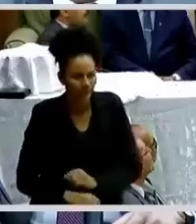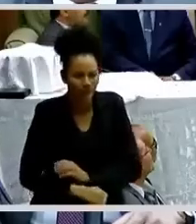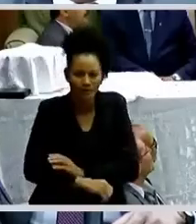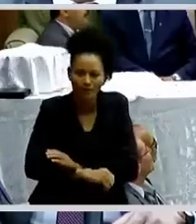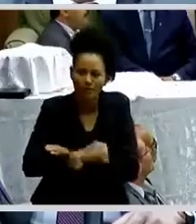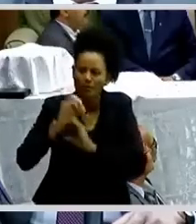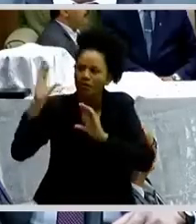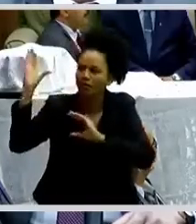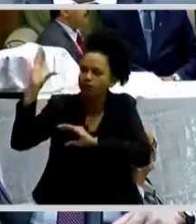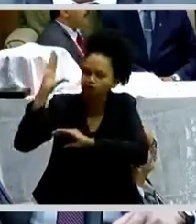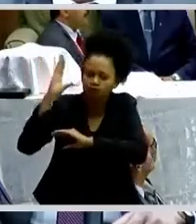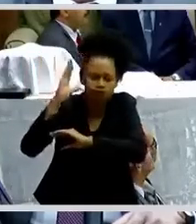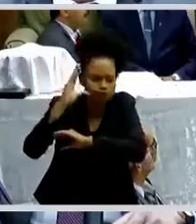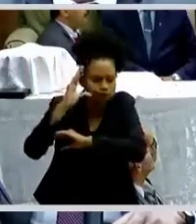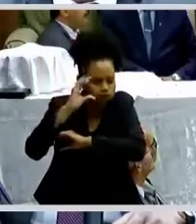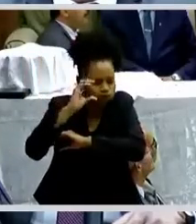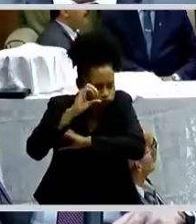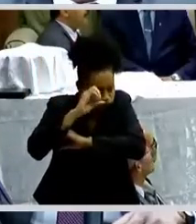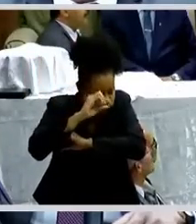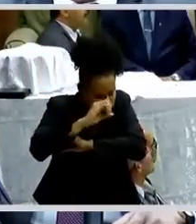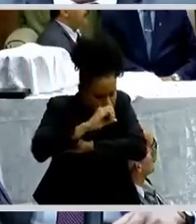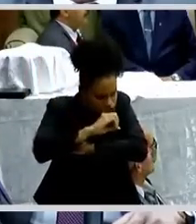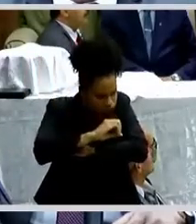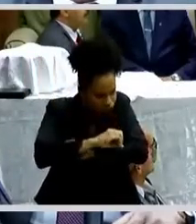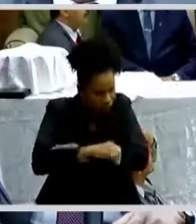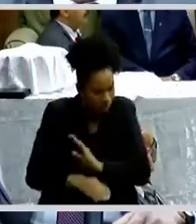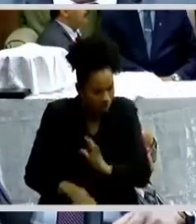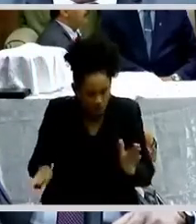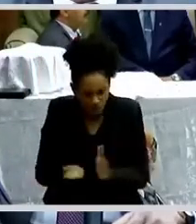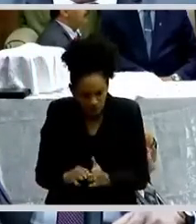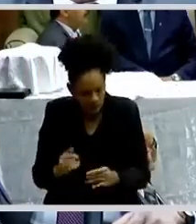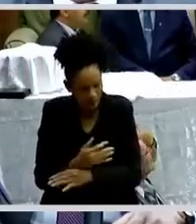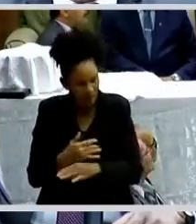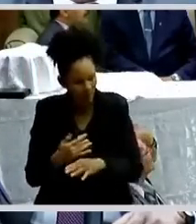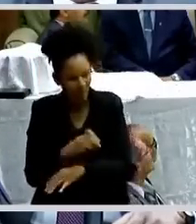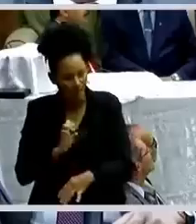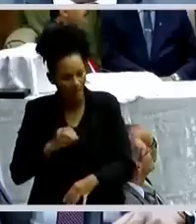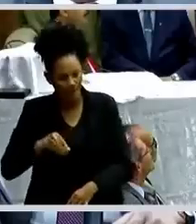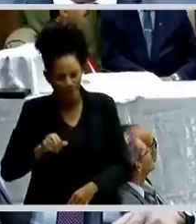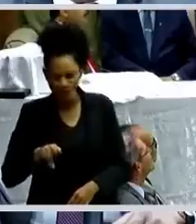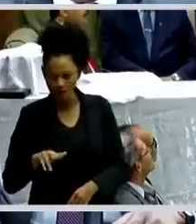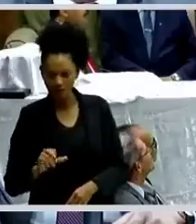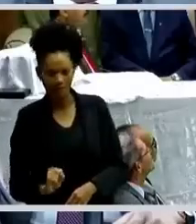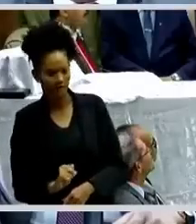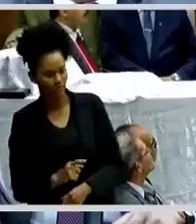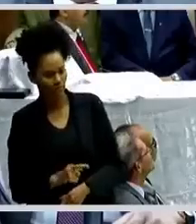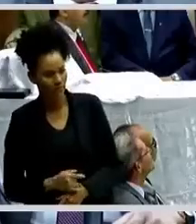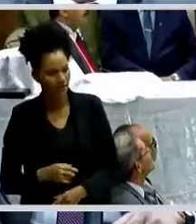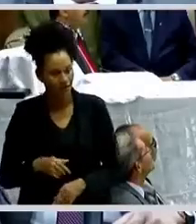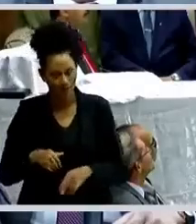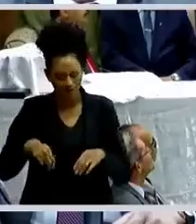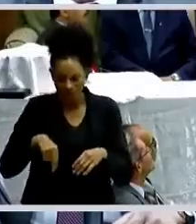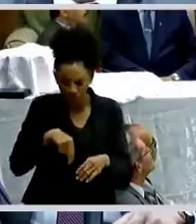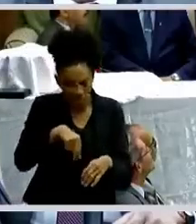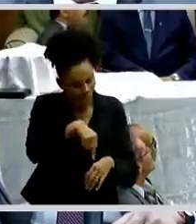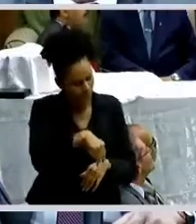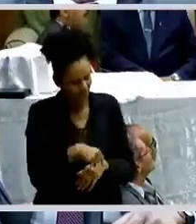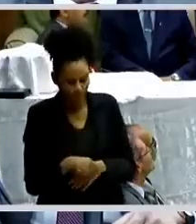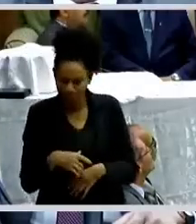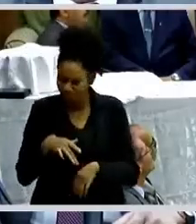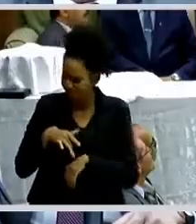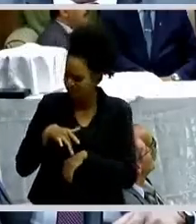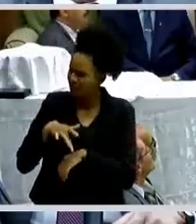cai. Quando o sol declina, chega em Emaús. Eles entram para a aldeia e Jesus passa. A Bíblia diz que eles